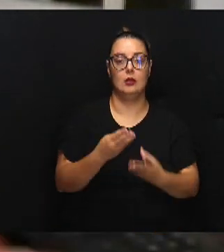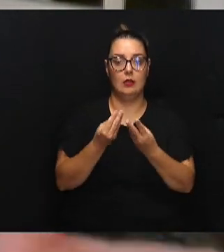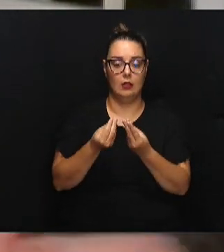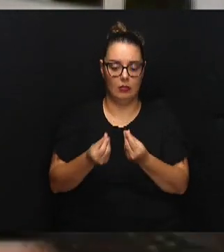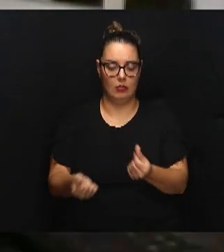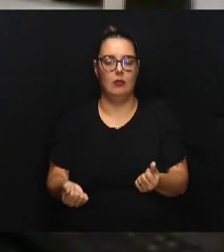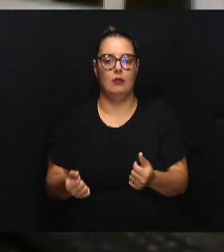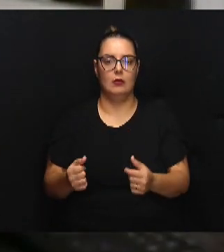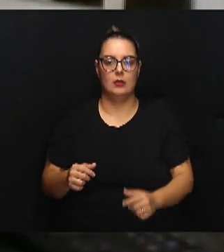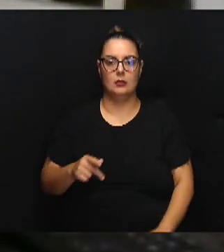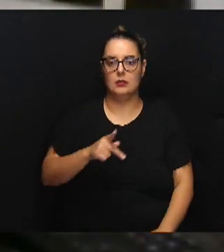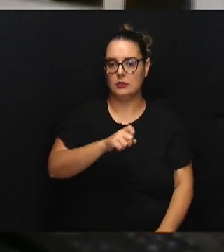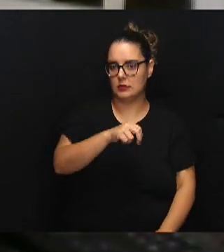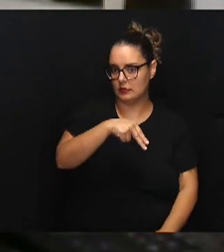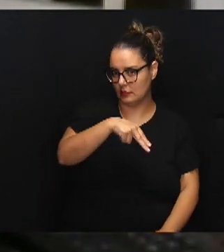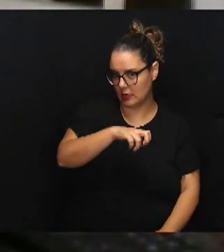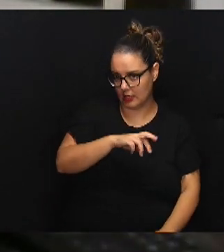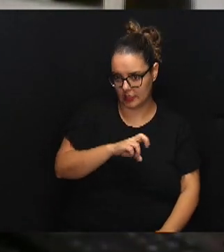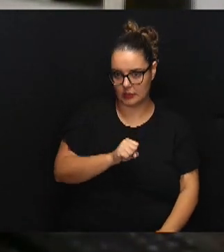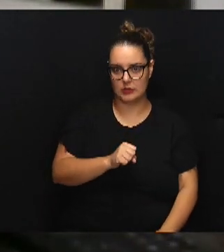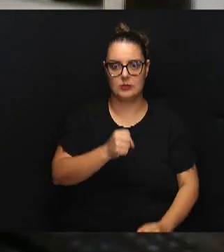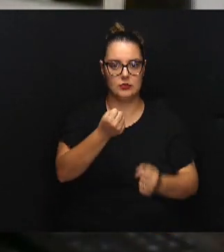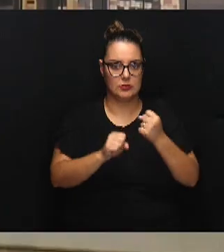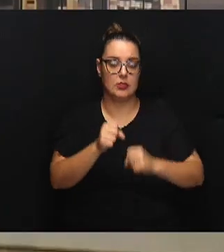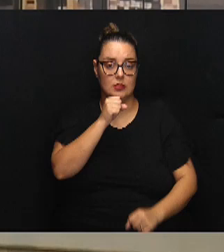esses parques industriais antigos e tudo mais.